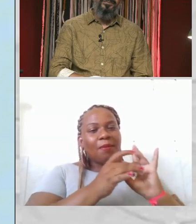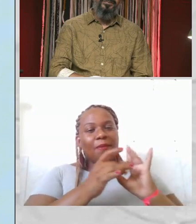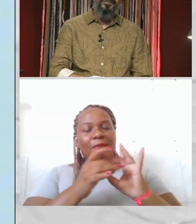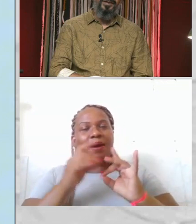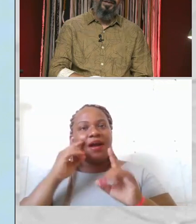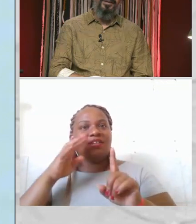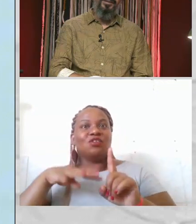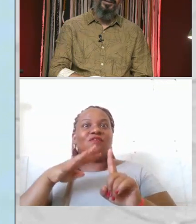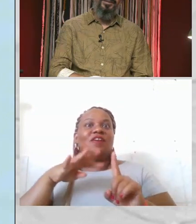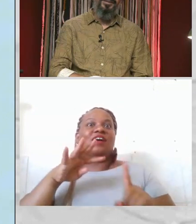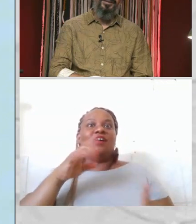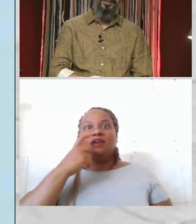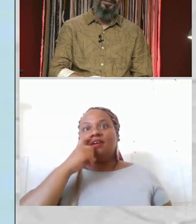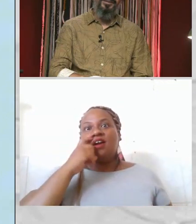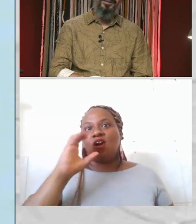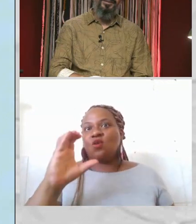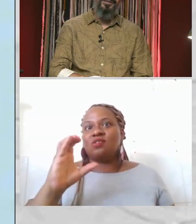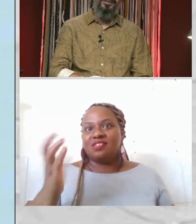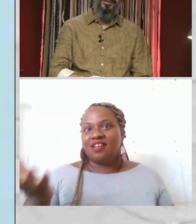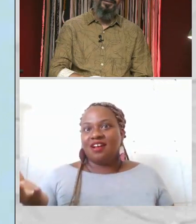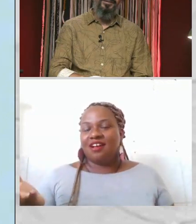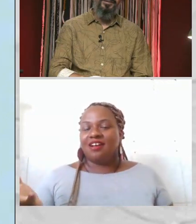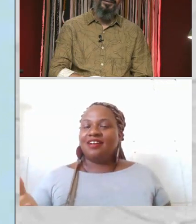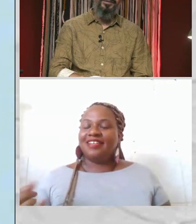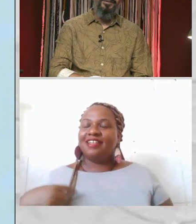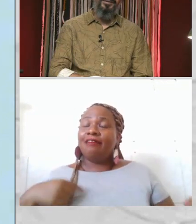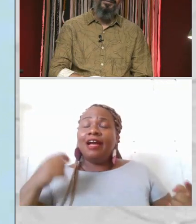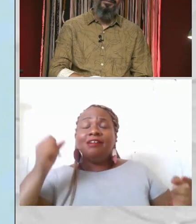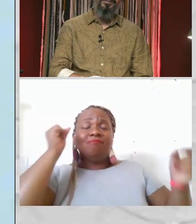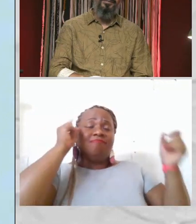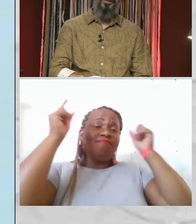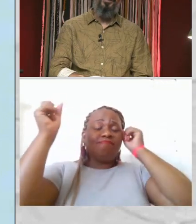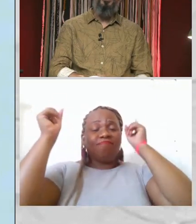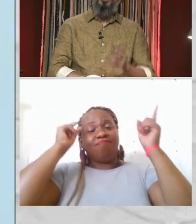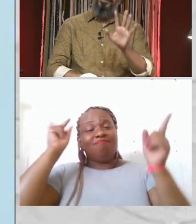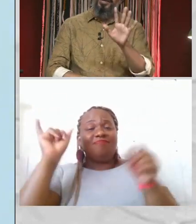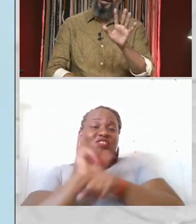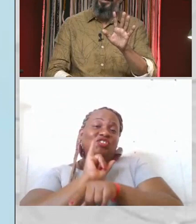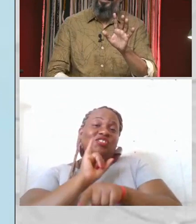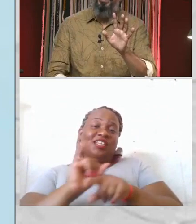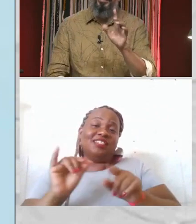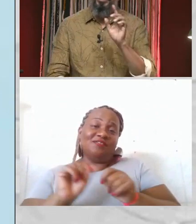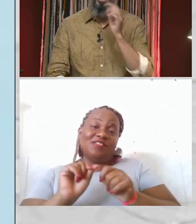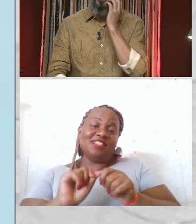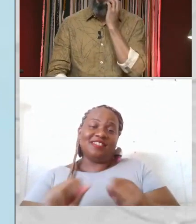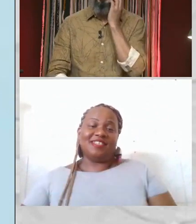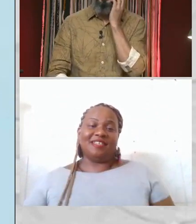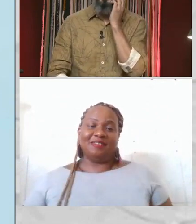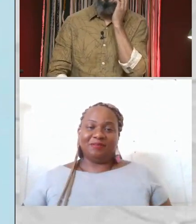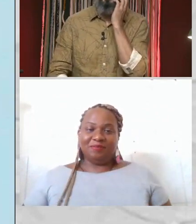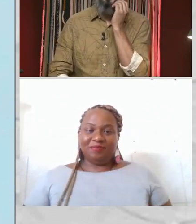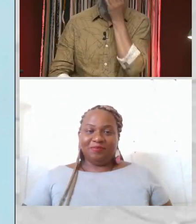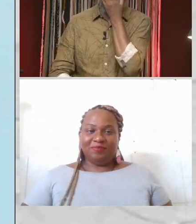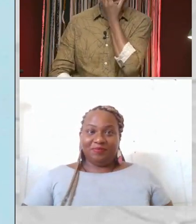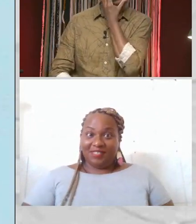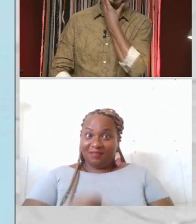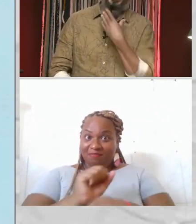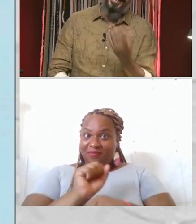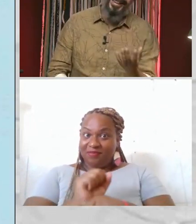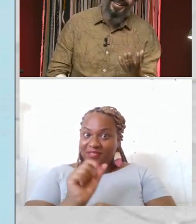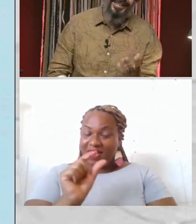Então, essa, por exemplo, é uma forma de me reinventar, entendeu? Bom, fica aí, daqui a pouco você vai dizer uma poesia então pra